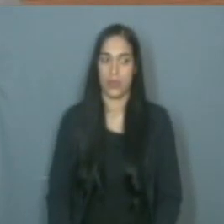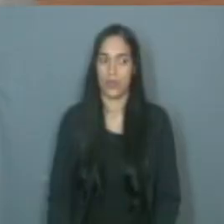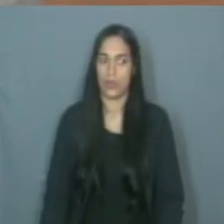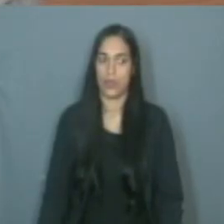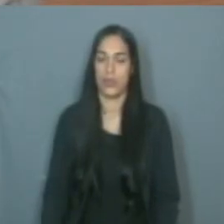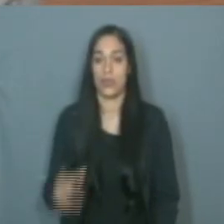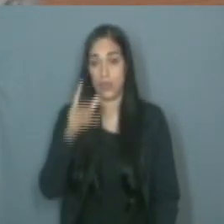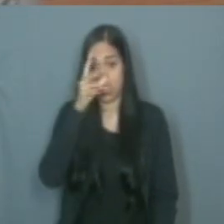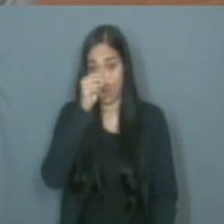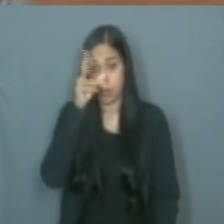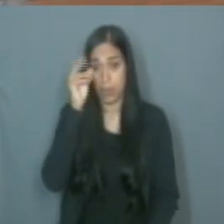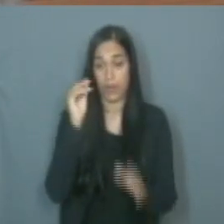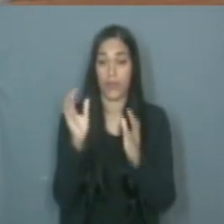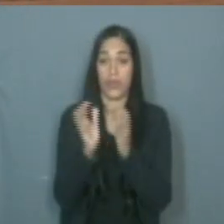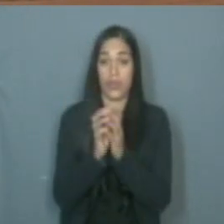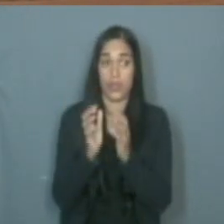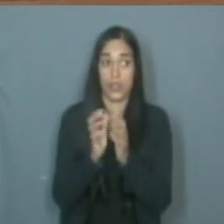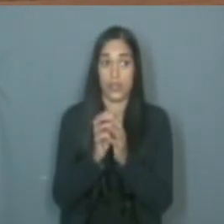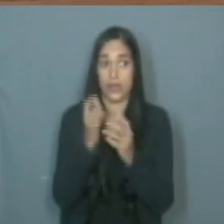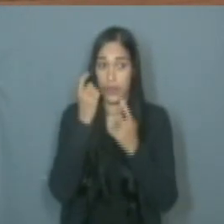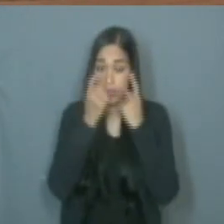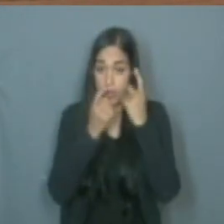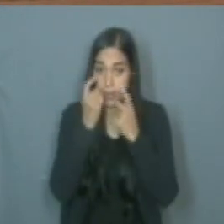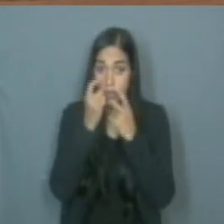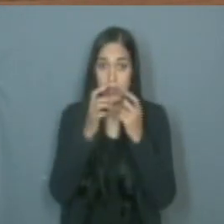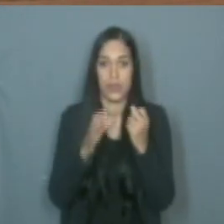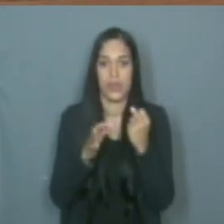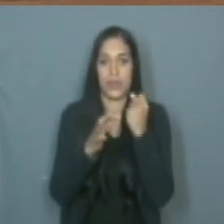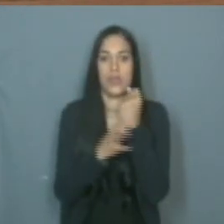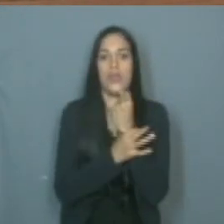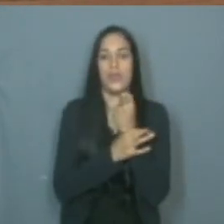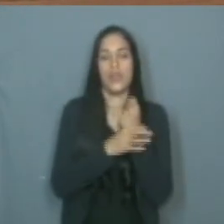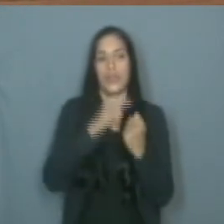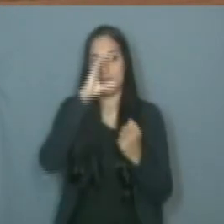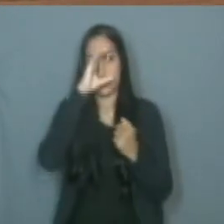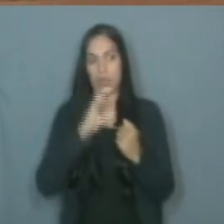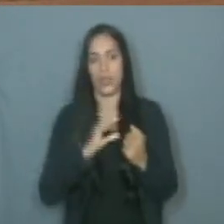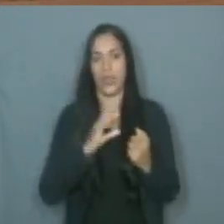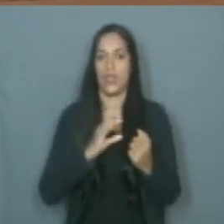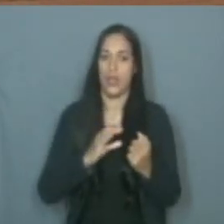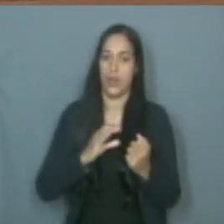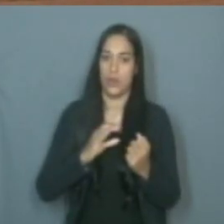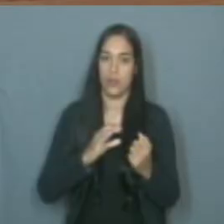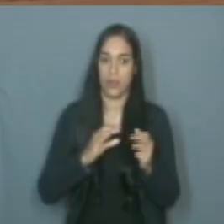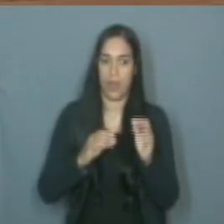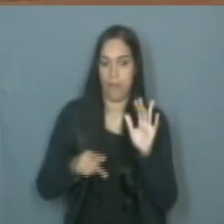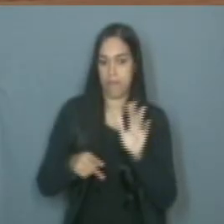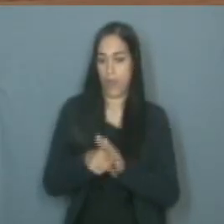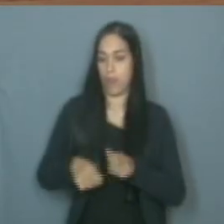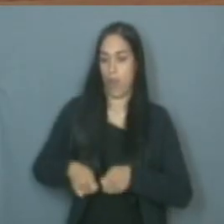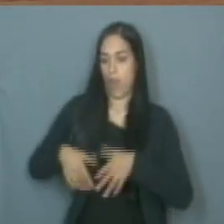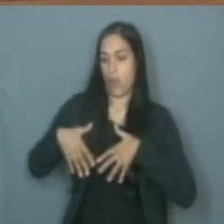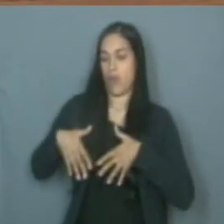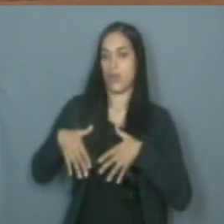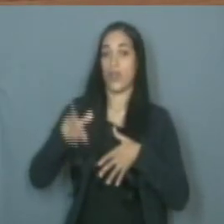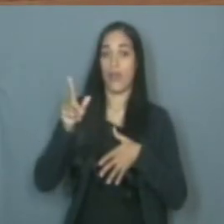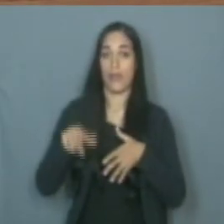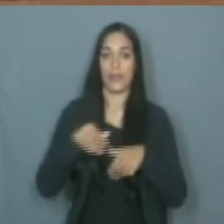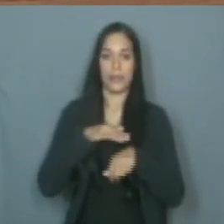Se a Prefeitura do Recife realmente se preocupasse com a segurança do cidadão, e não com ego, com orgulho, era